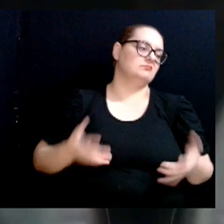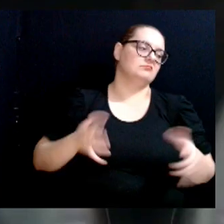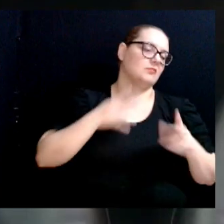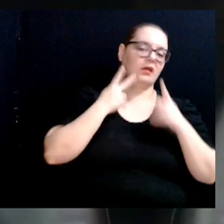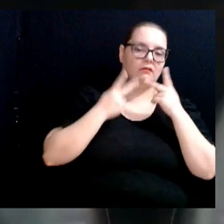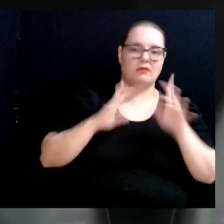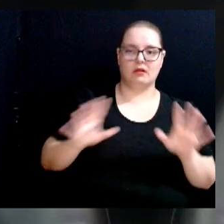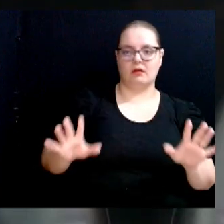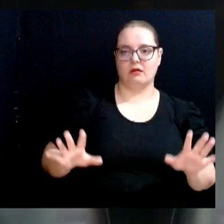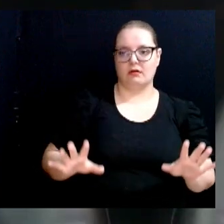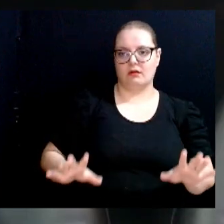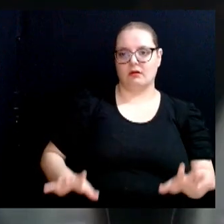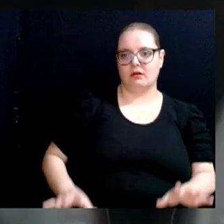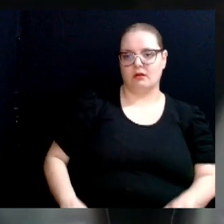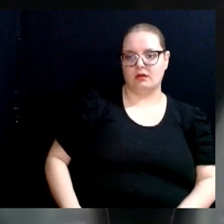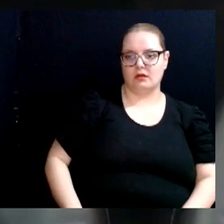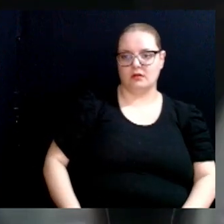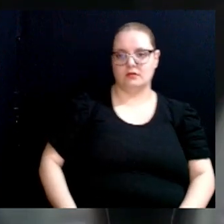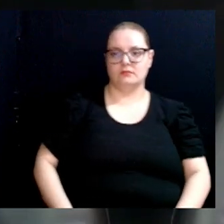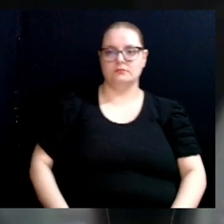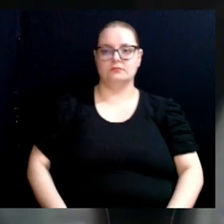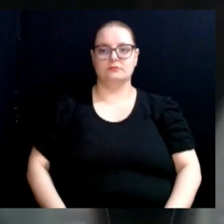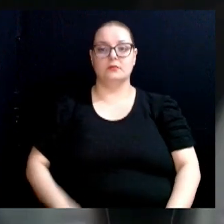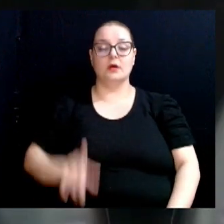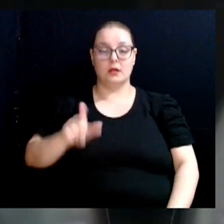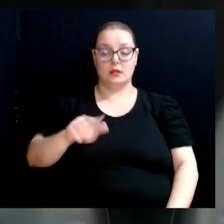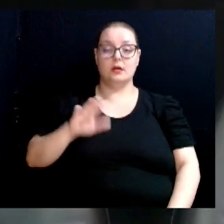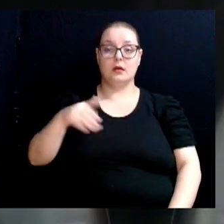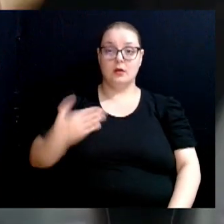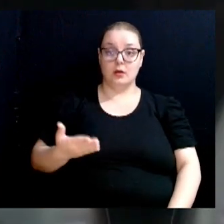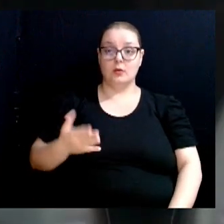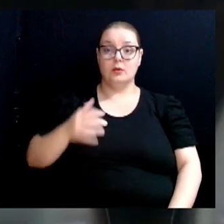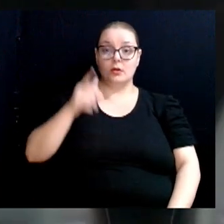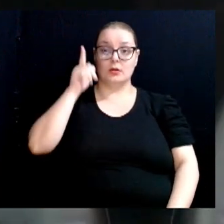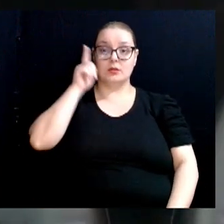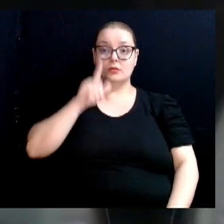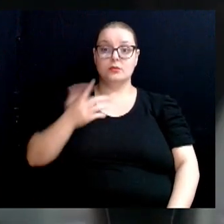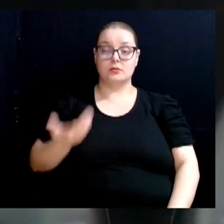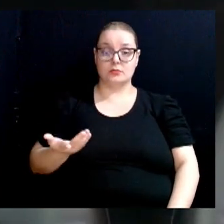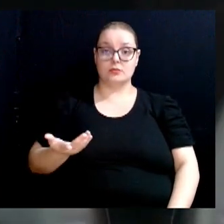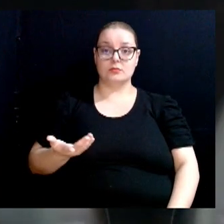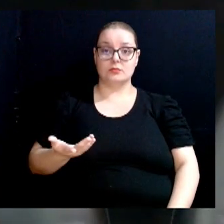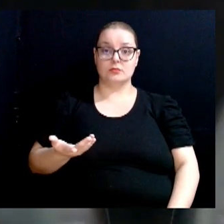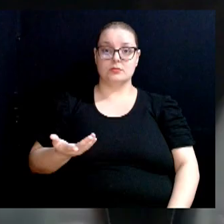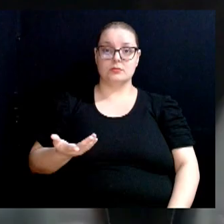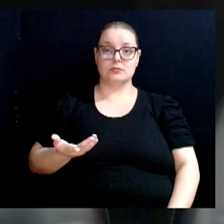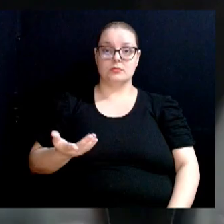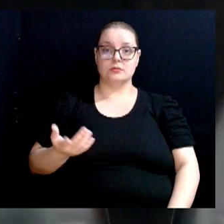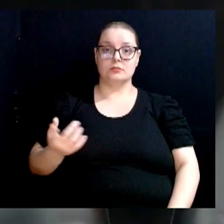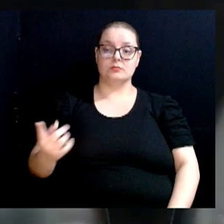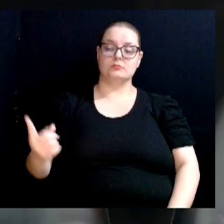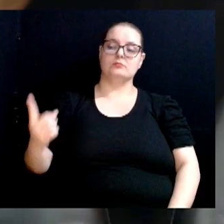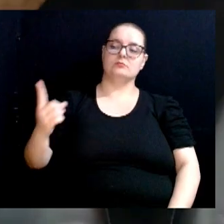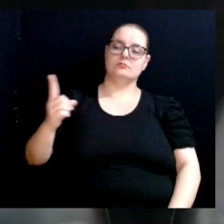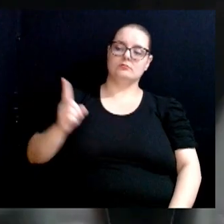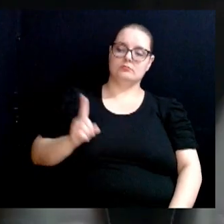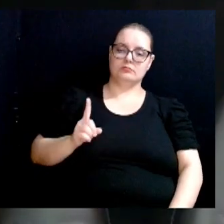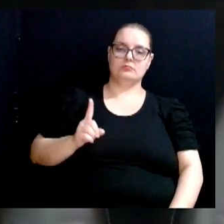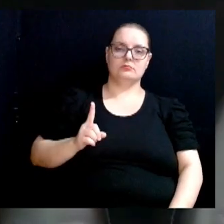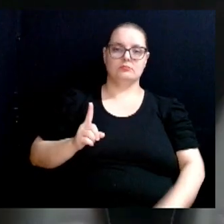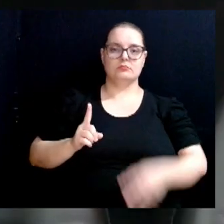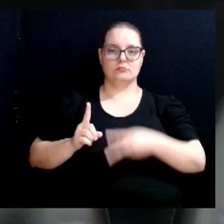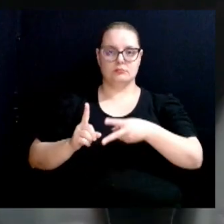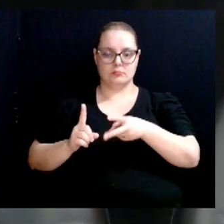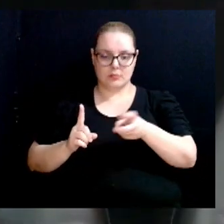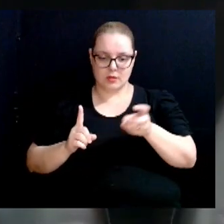é exatamente quando você consegue trazer o outro para a sua percepção, né,